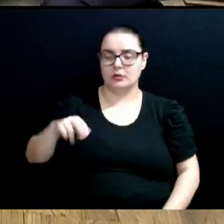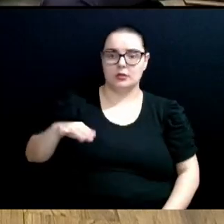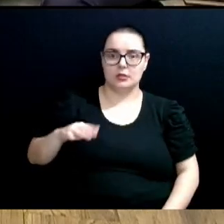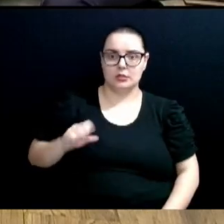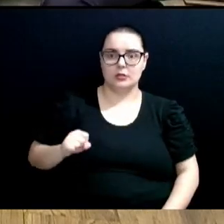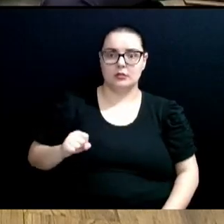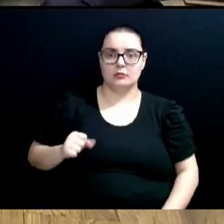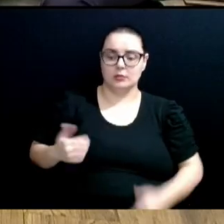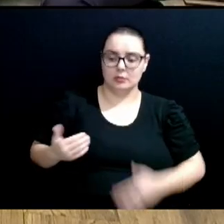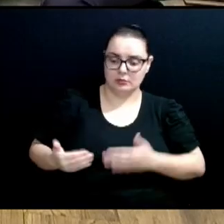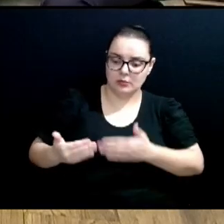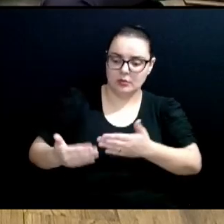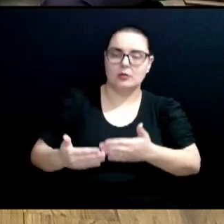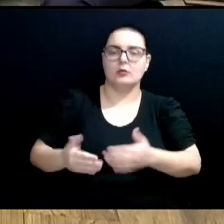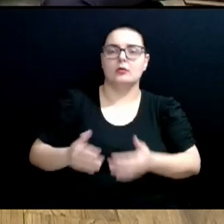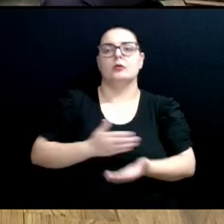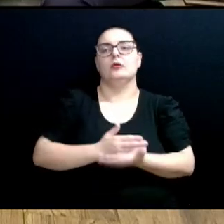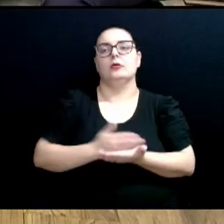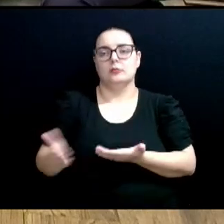também a